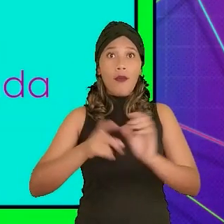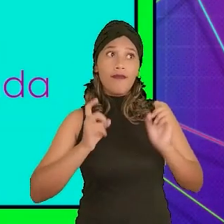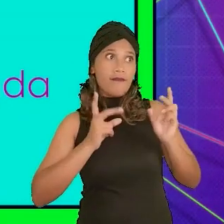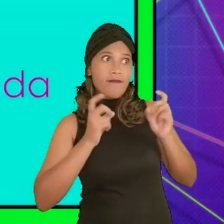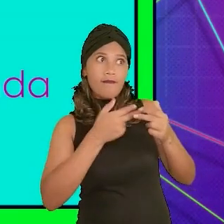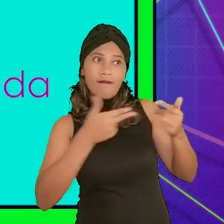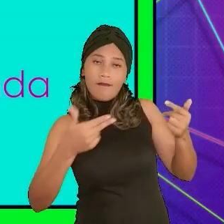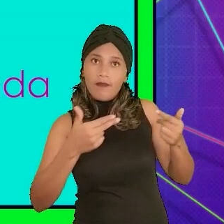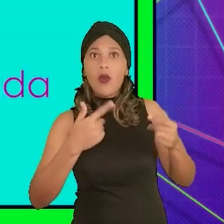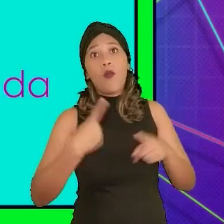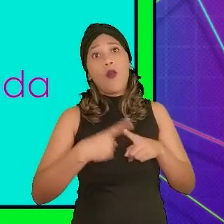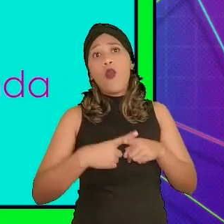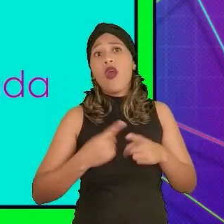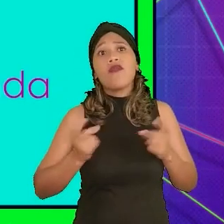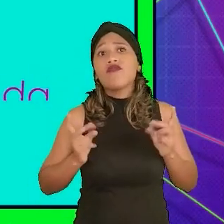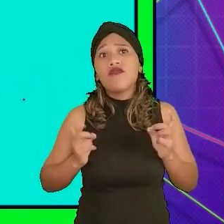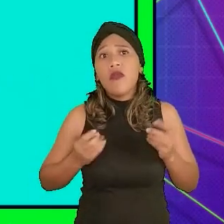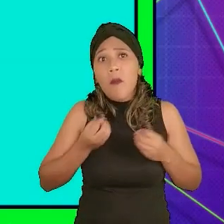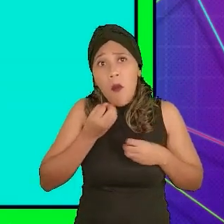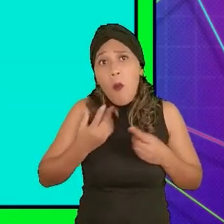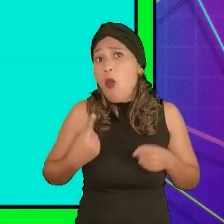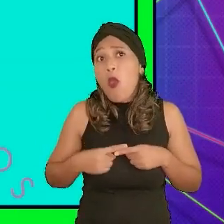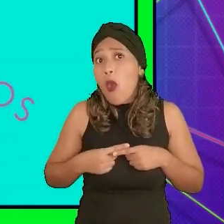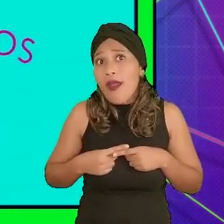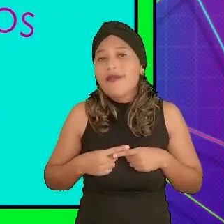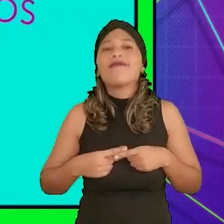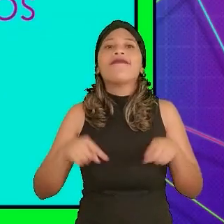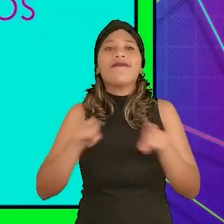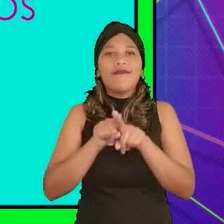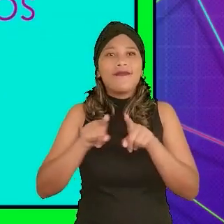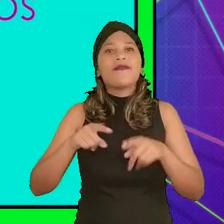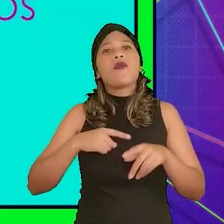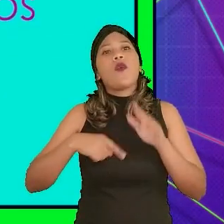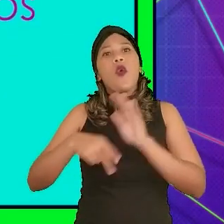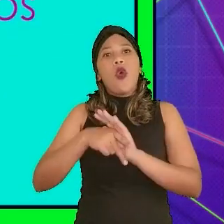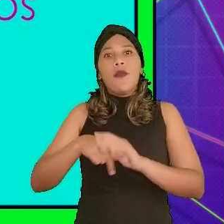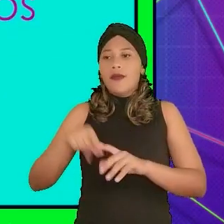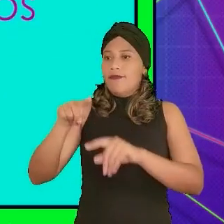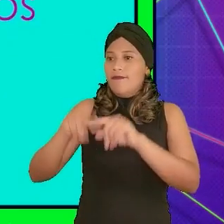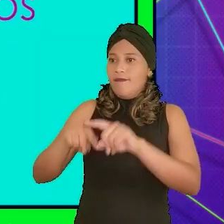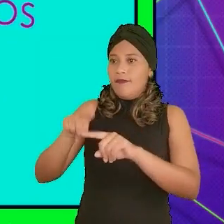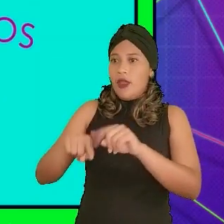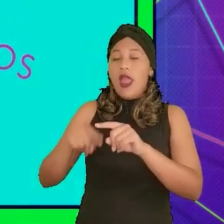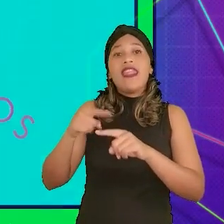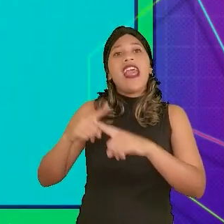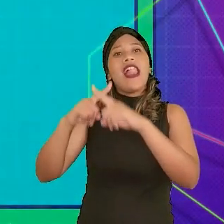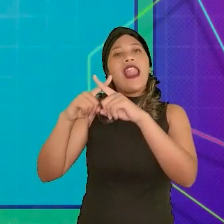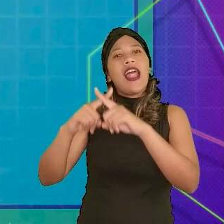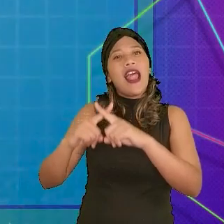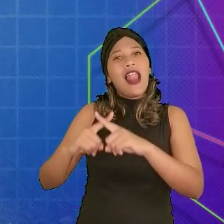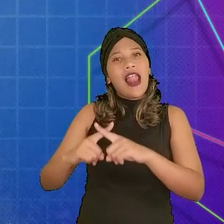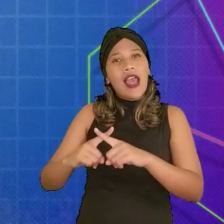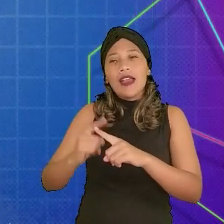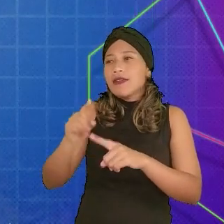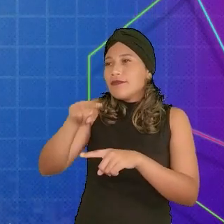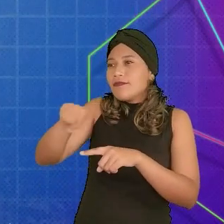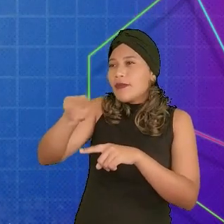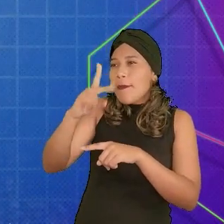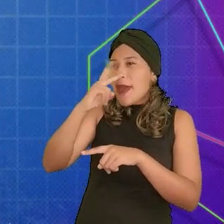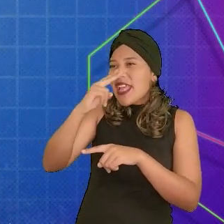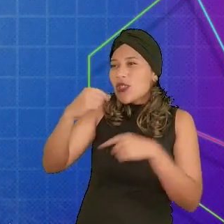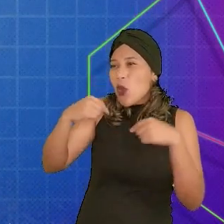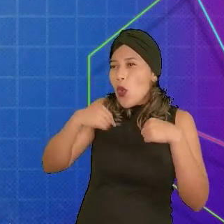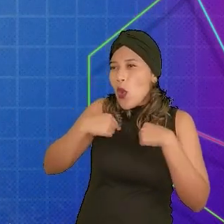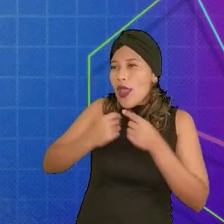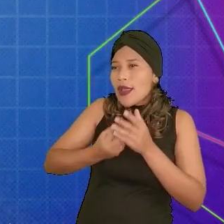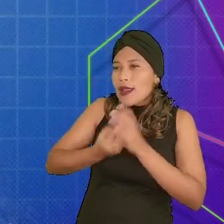de venda, ou seja, porque seu jogo venderia bem, e por fim, os produtos competitivos, ou seja, jogos semelhantes ao